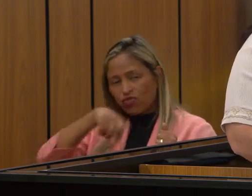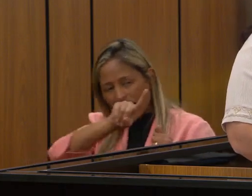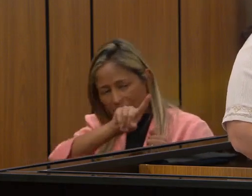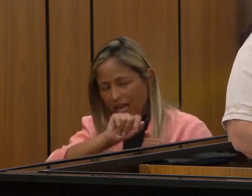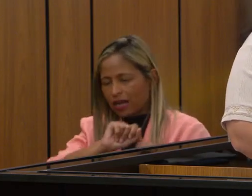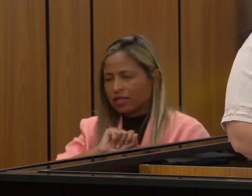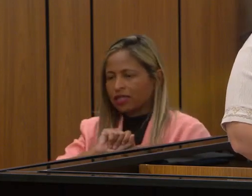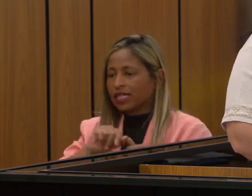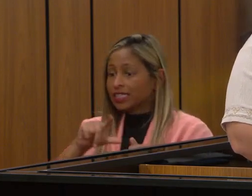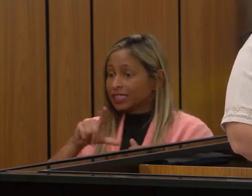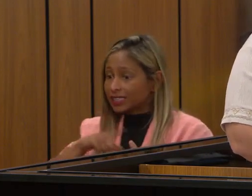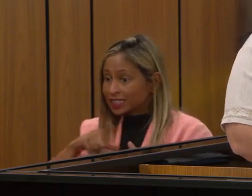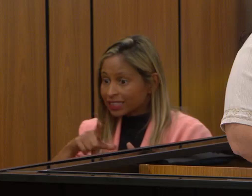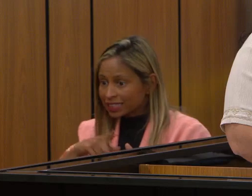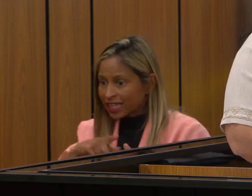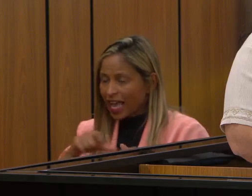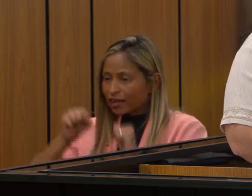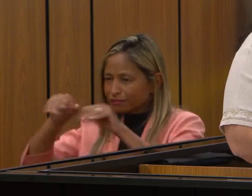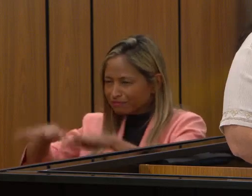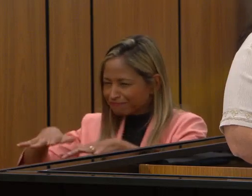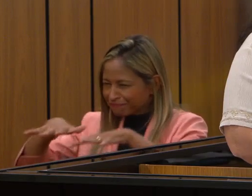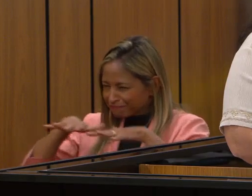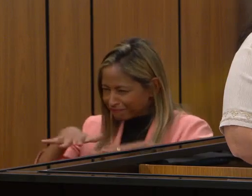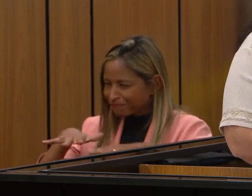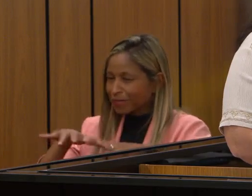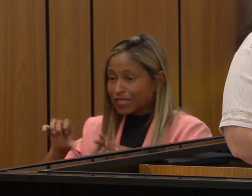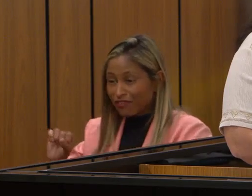lá que tá tendo uma